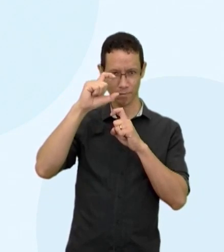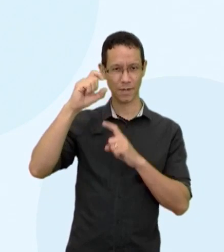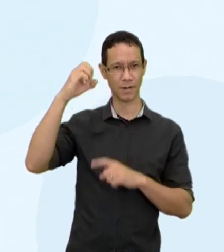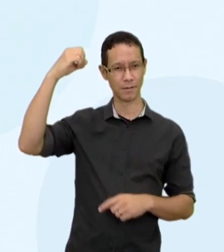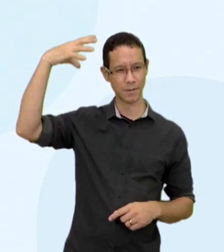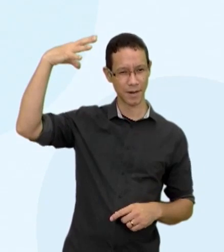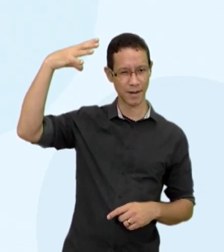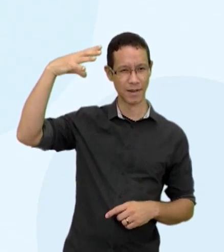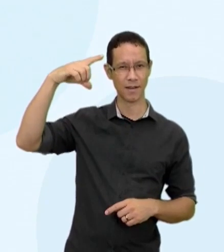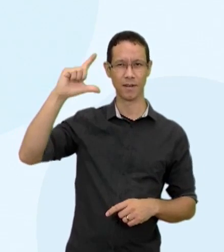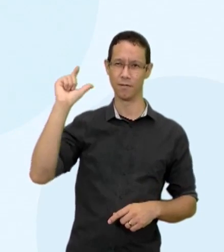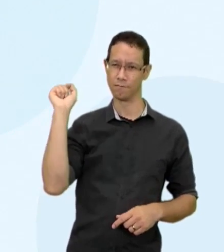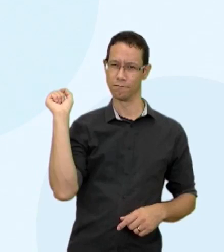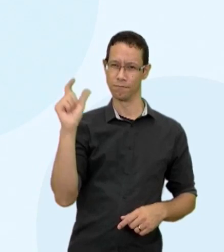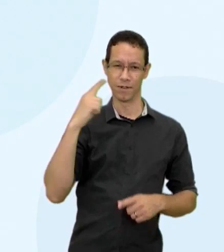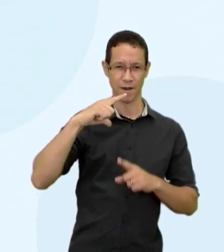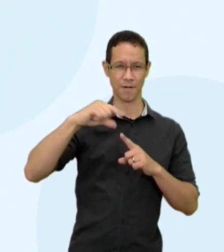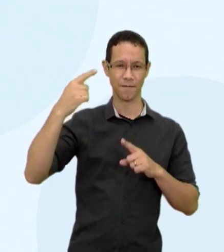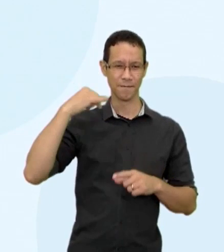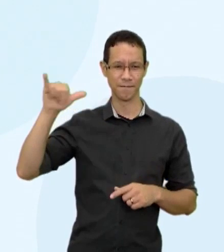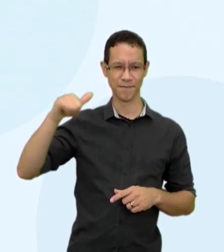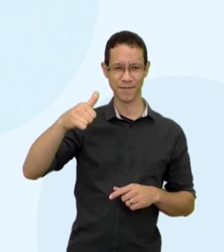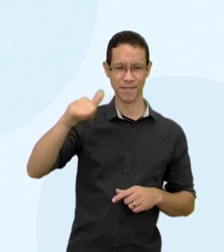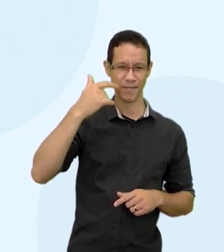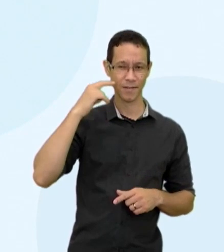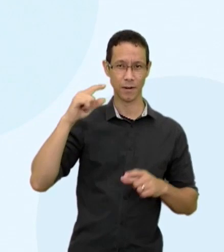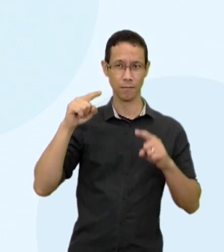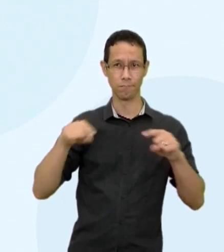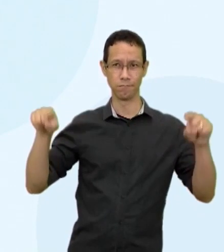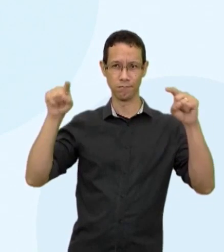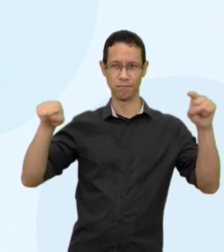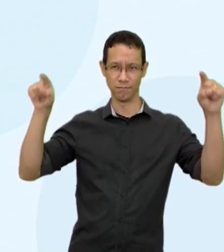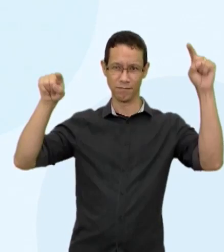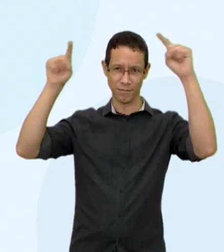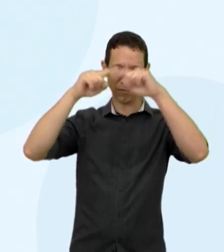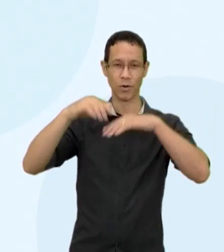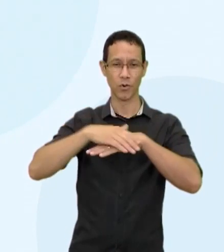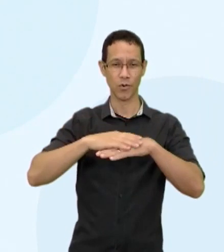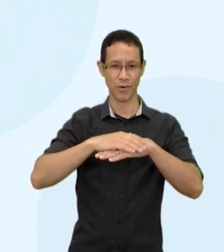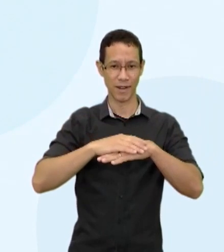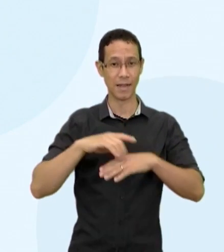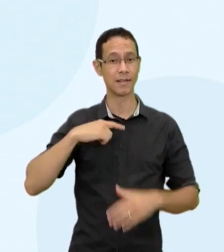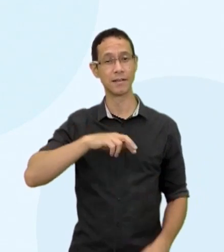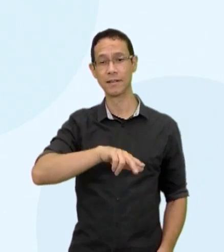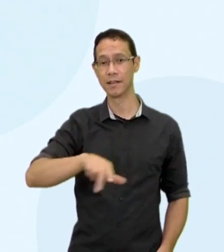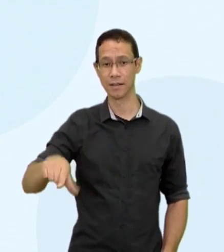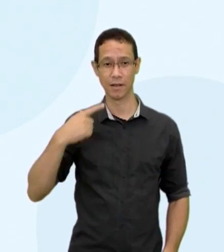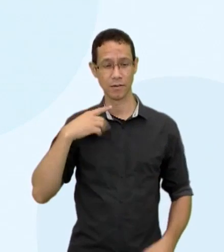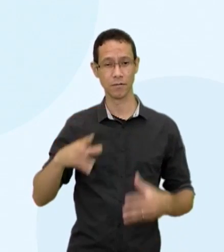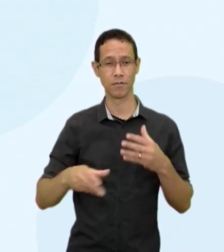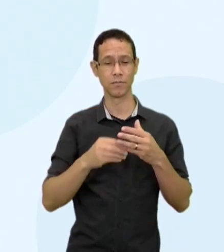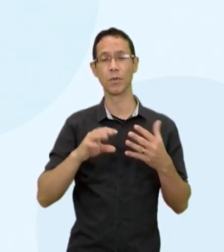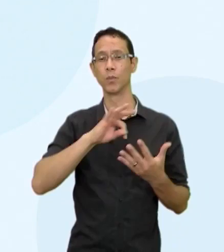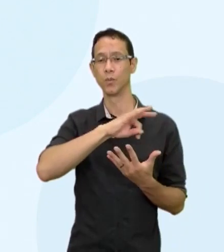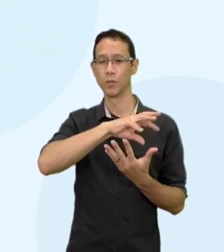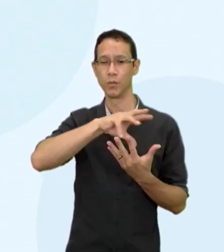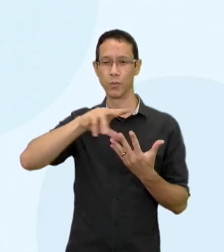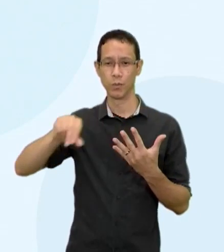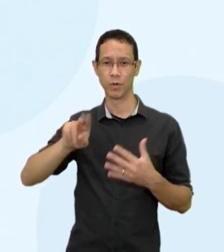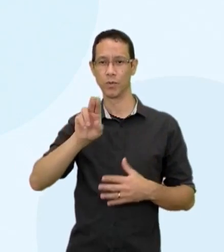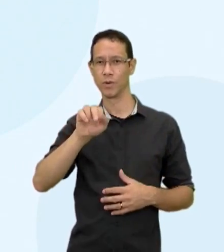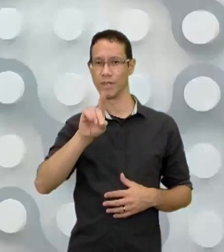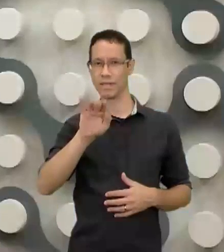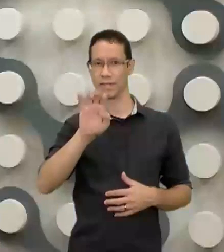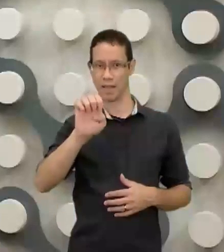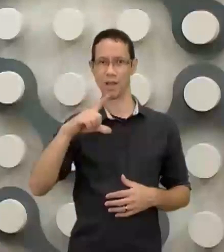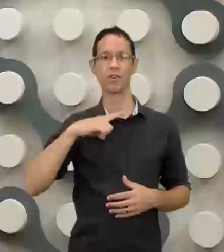aviãozinho e o balãozinho de conversa, e não apenas nesta unidade, não apenas neste componente. Em todas as unidades, em